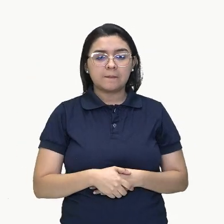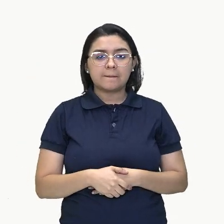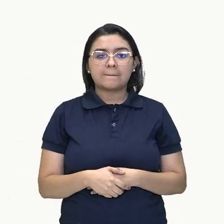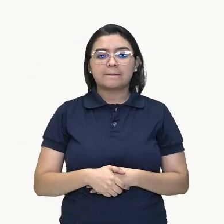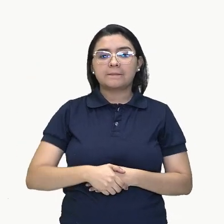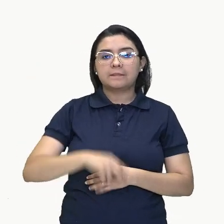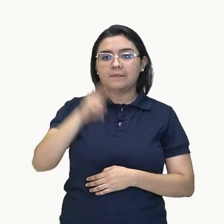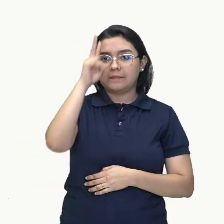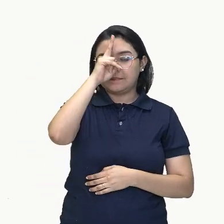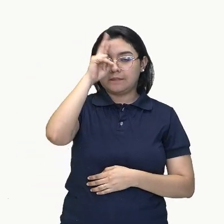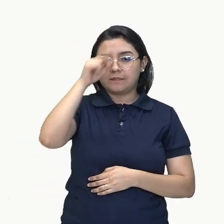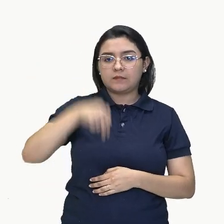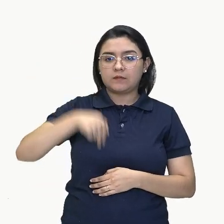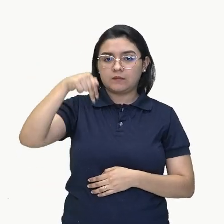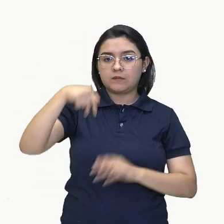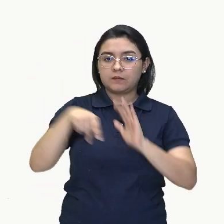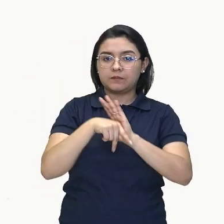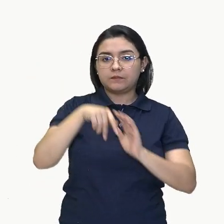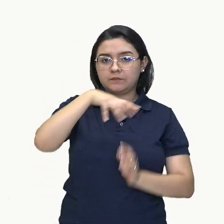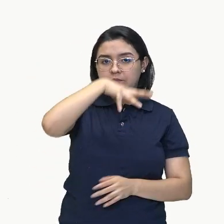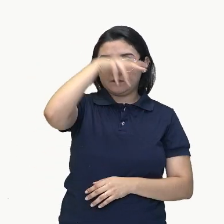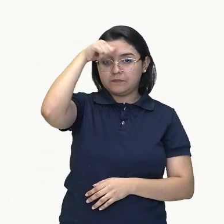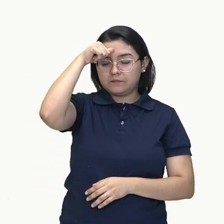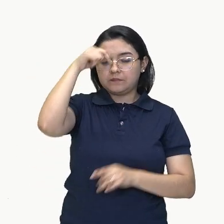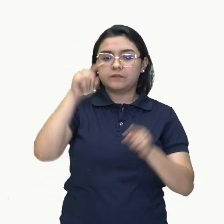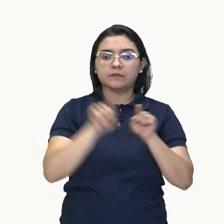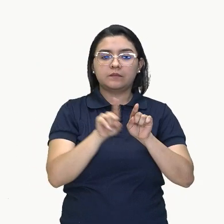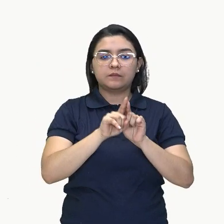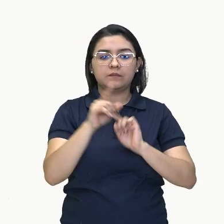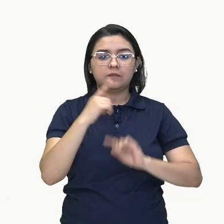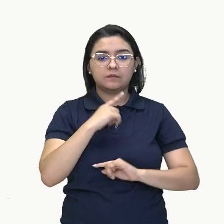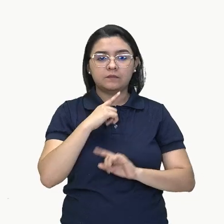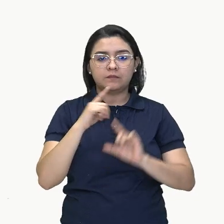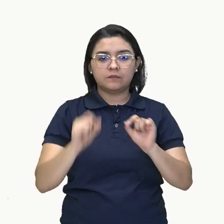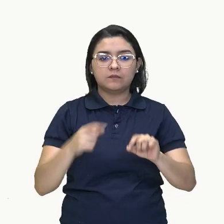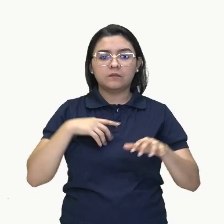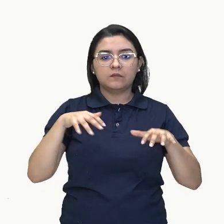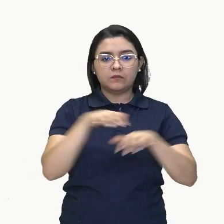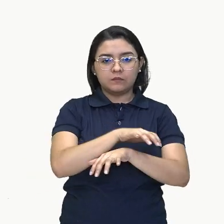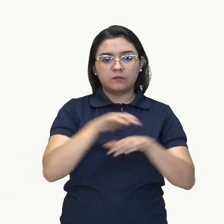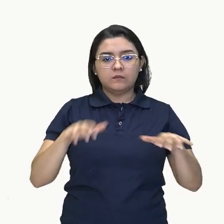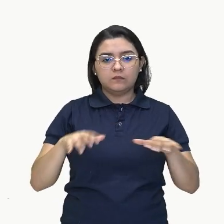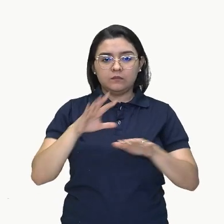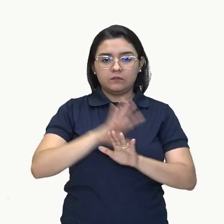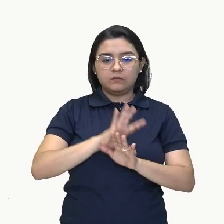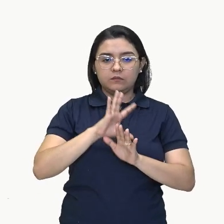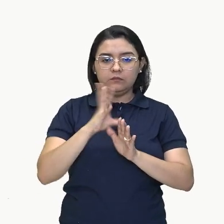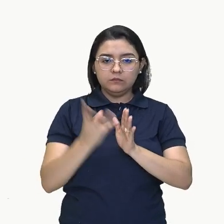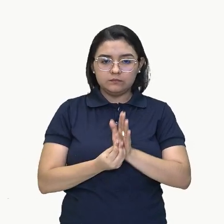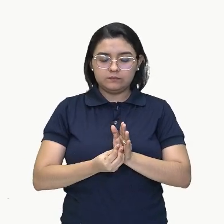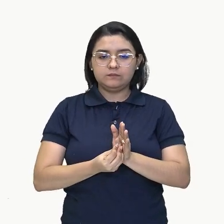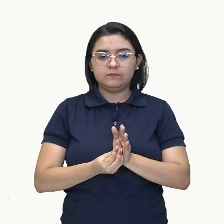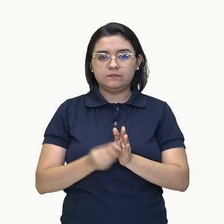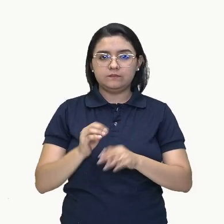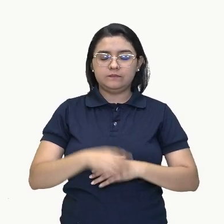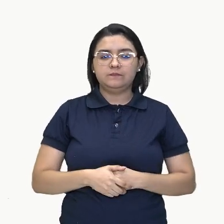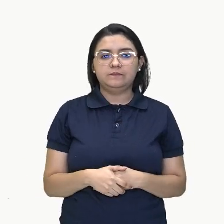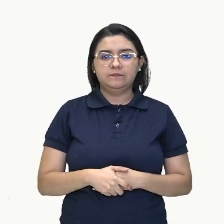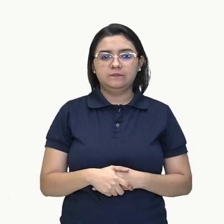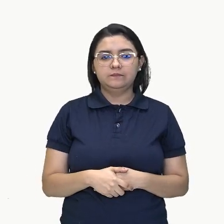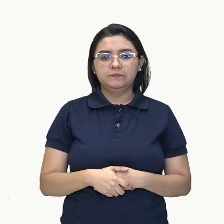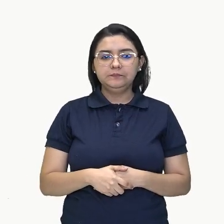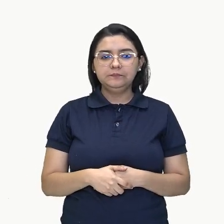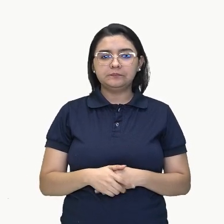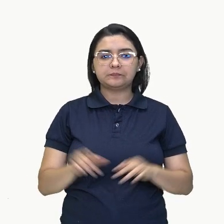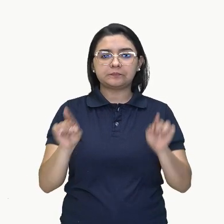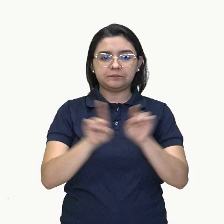o norte do Mato Grosso a gente tem a presença também do bioma da Amazônia, da floresta amazônica. E aí nós